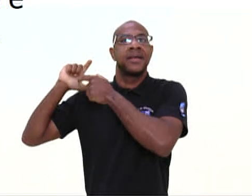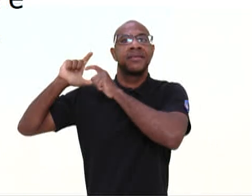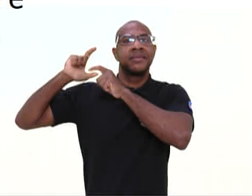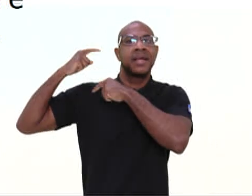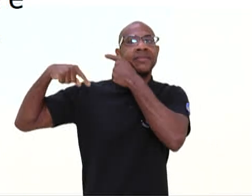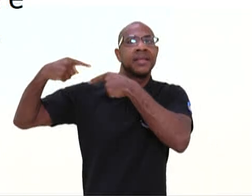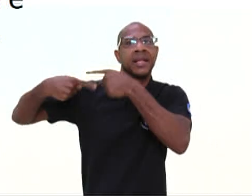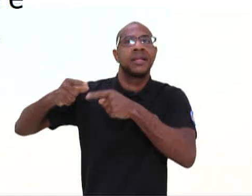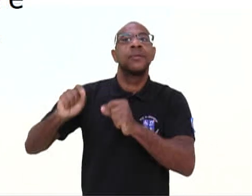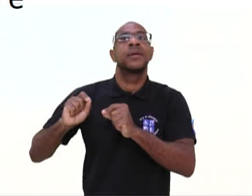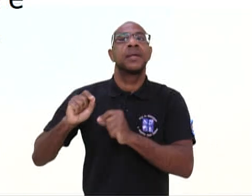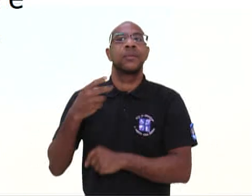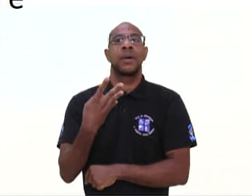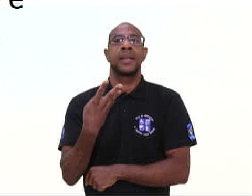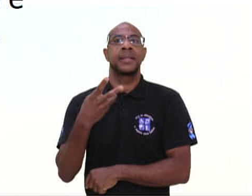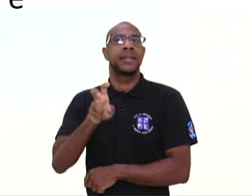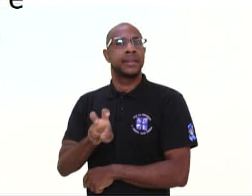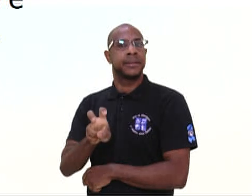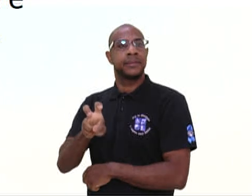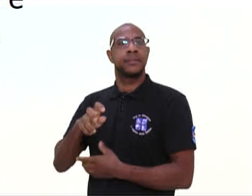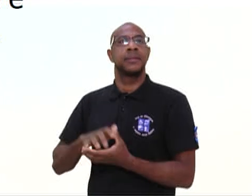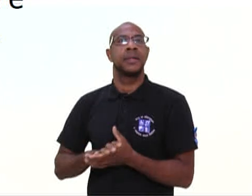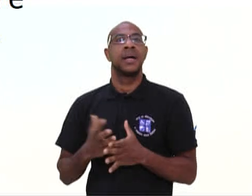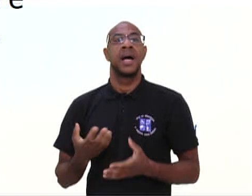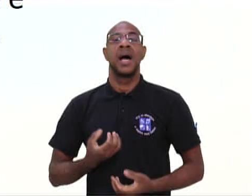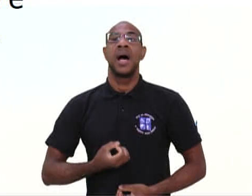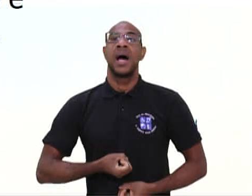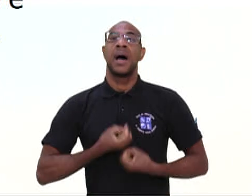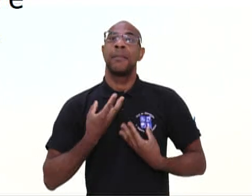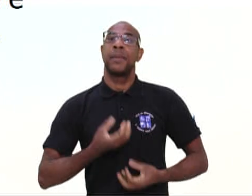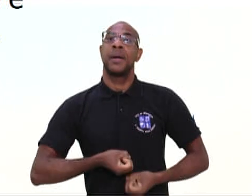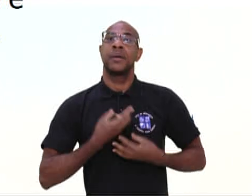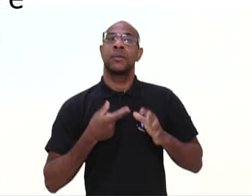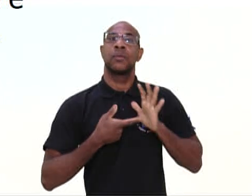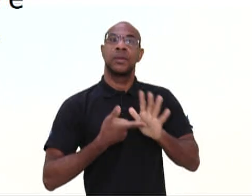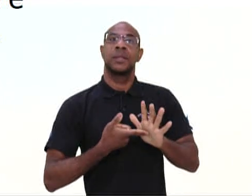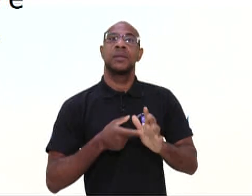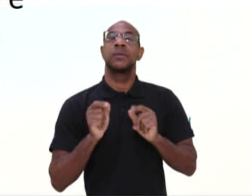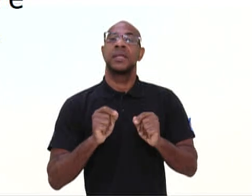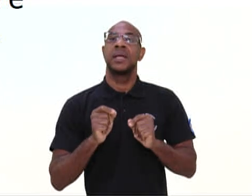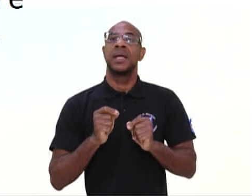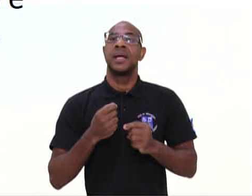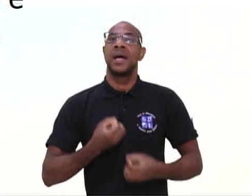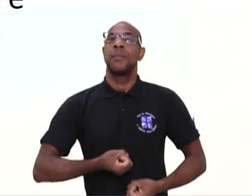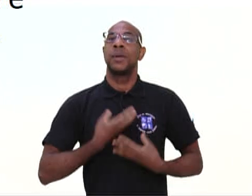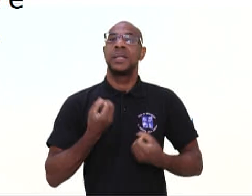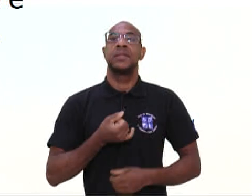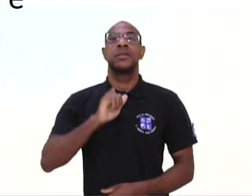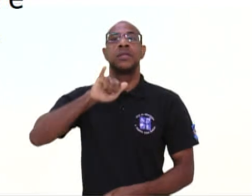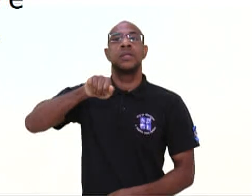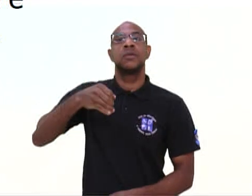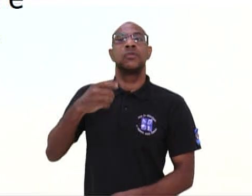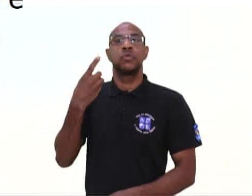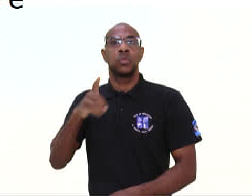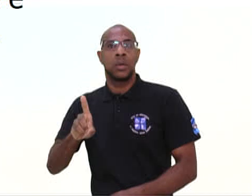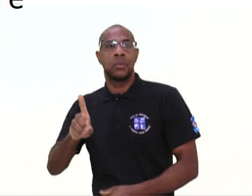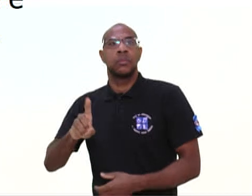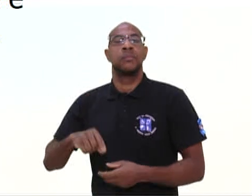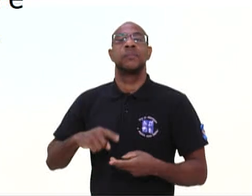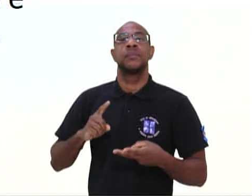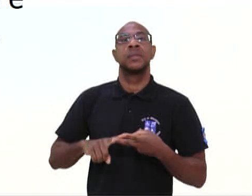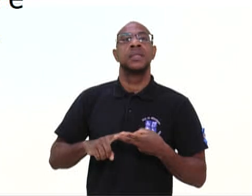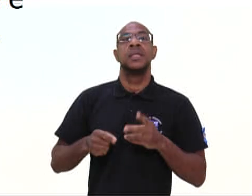vamos retomar, na verdade, a poesia cabralina, do João Cabral de Melo Neto, reconhecendo os efeitos de